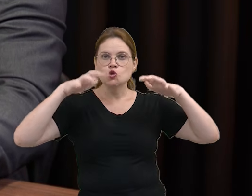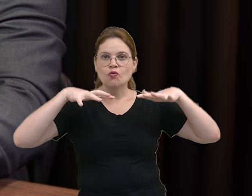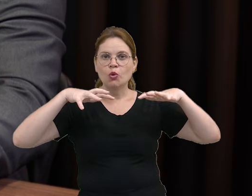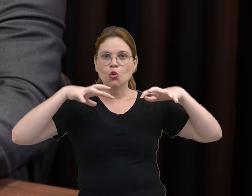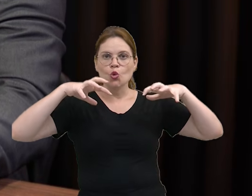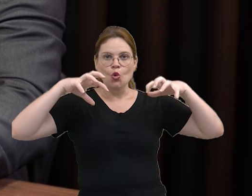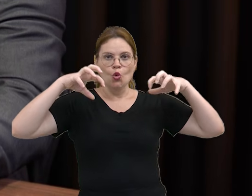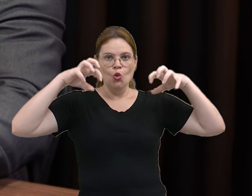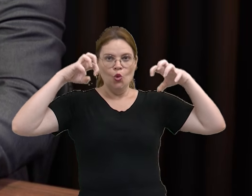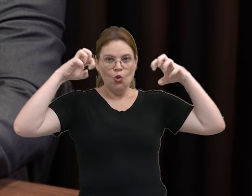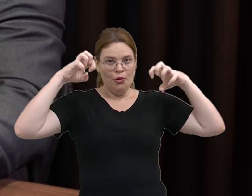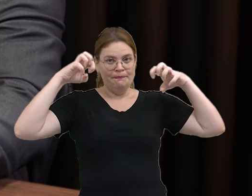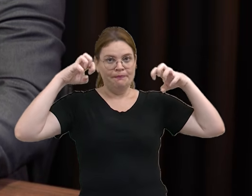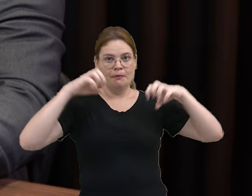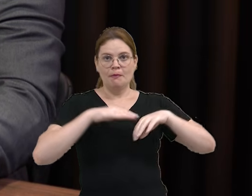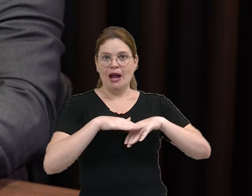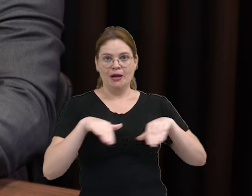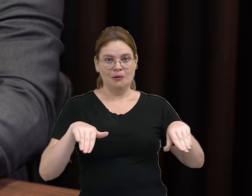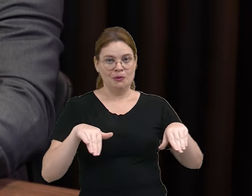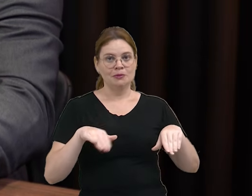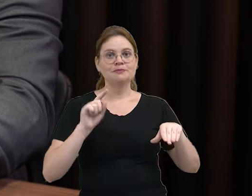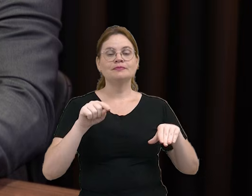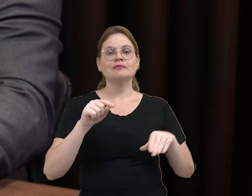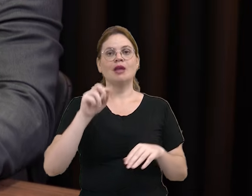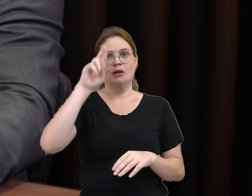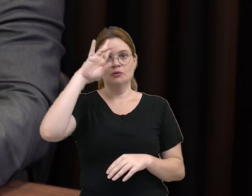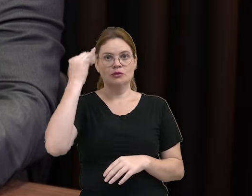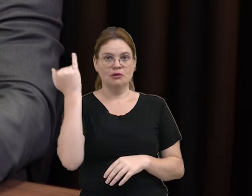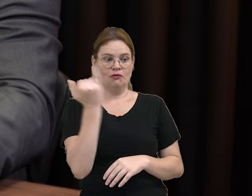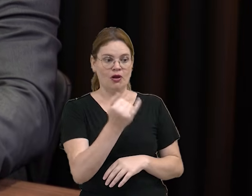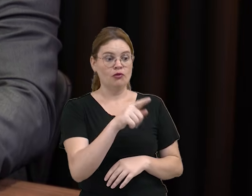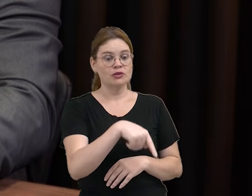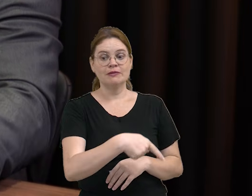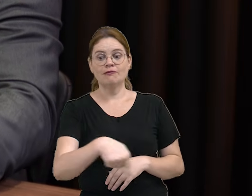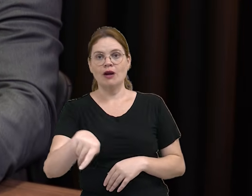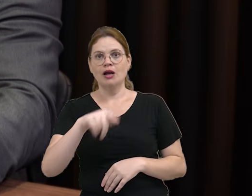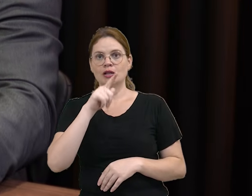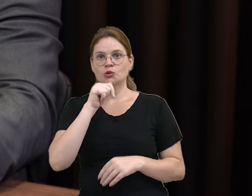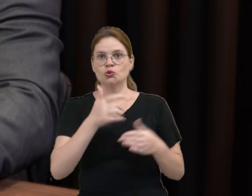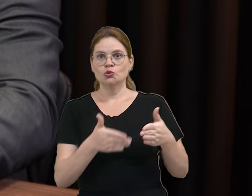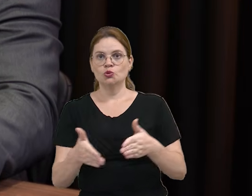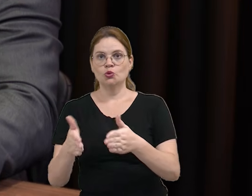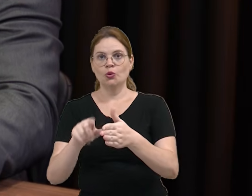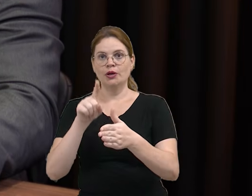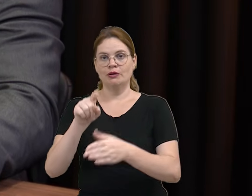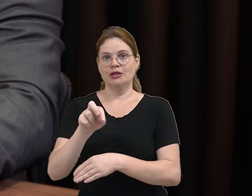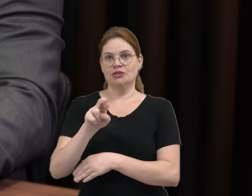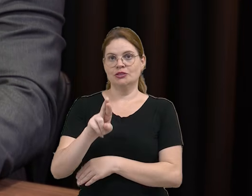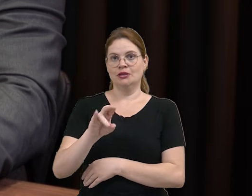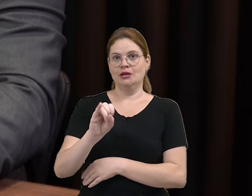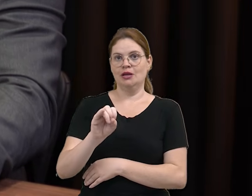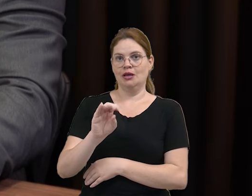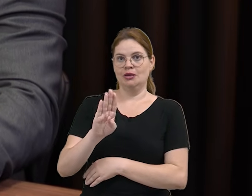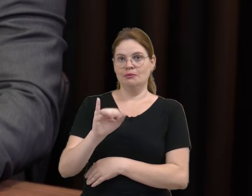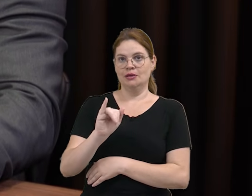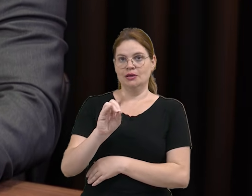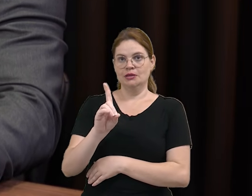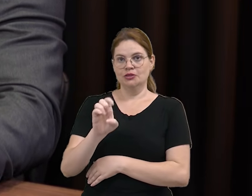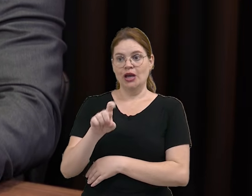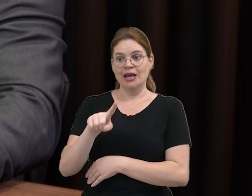cessa, Deus manda ele ir para o ribeiro de Querite, ou em algumas traduções, Carite. E ele fica